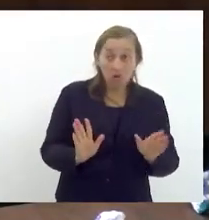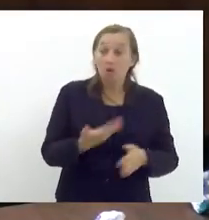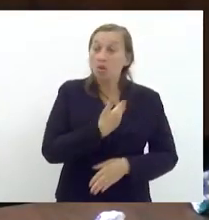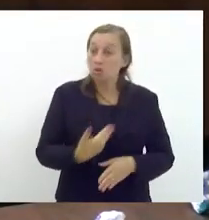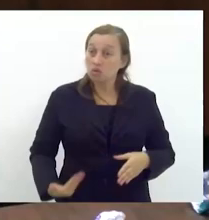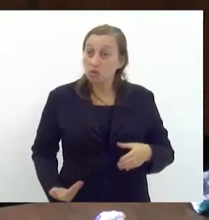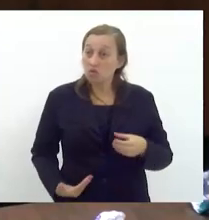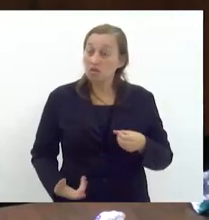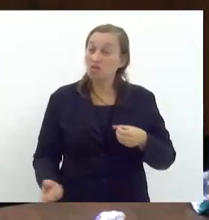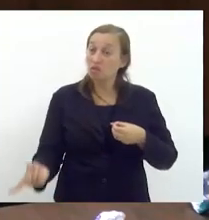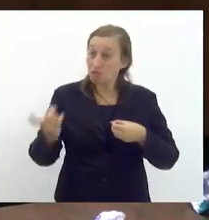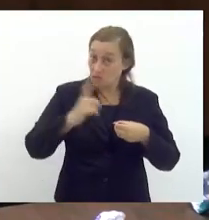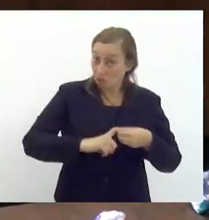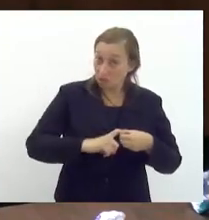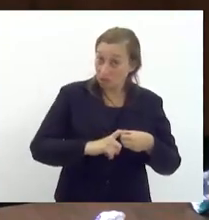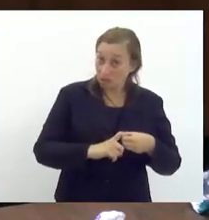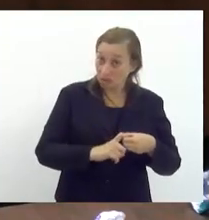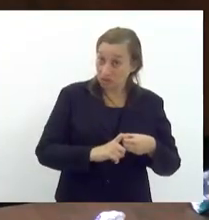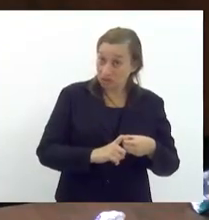revoga